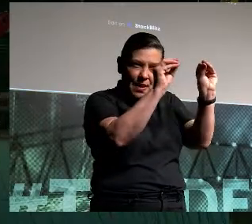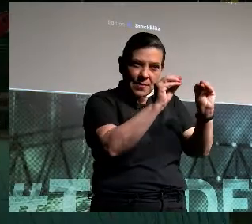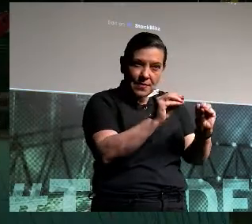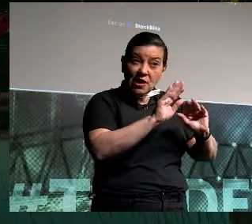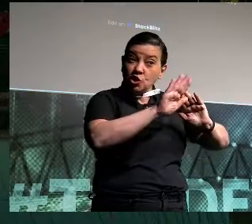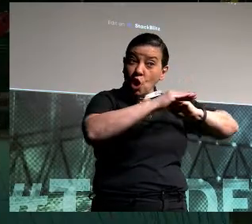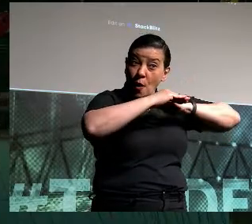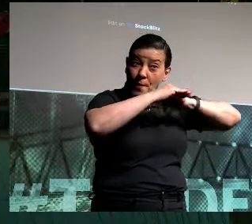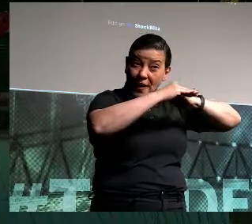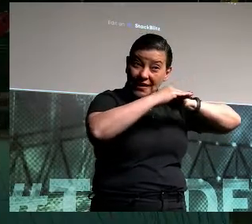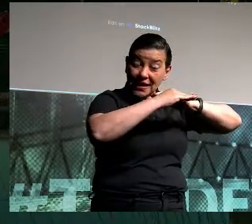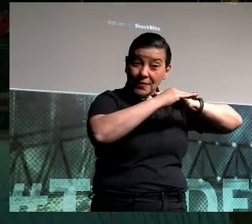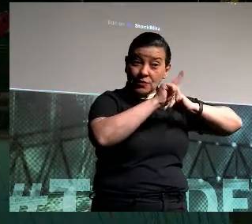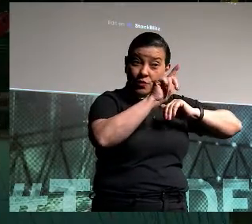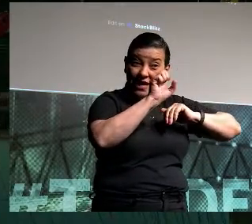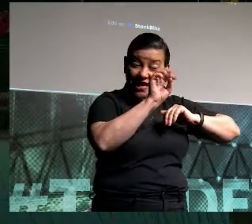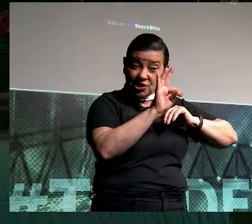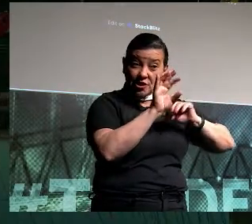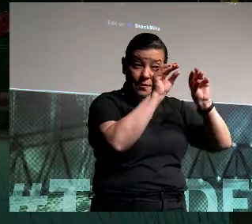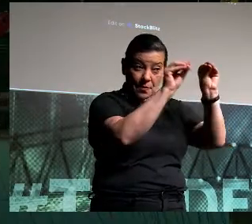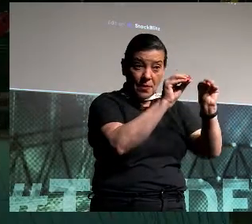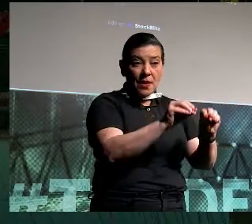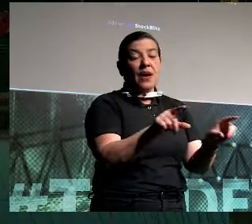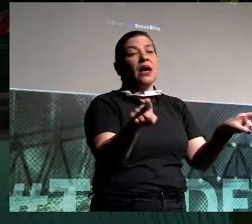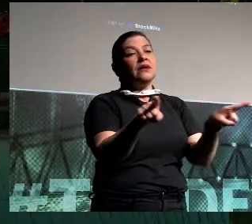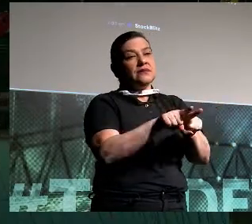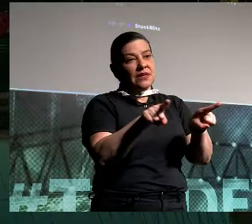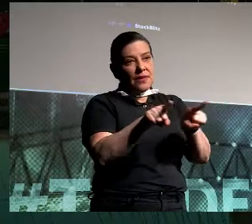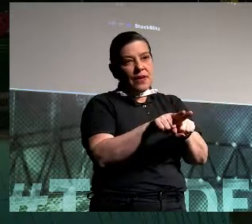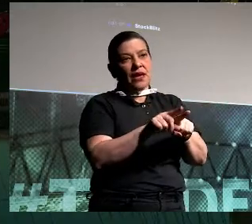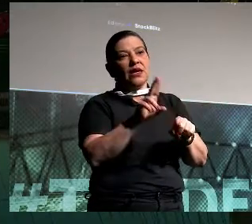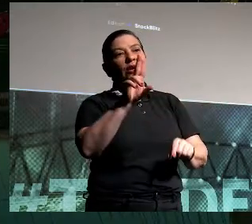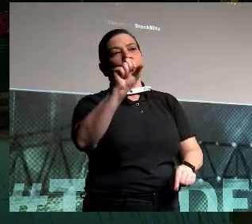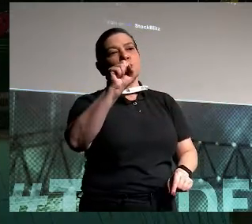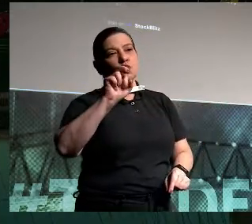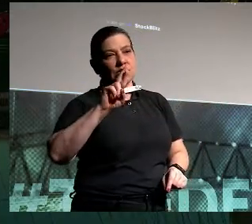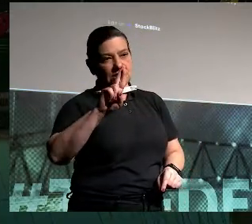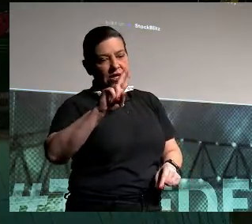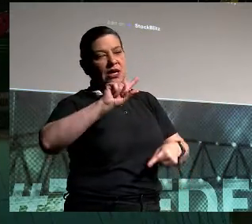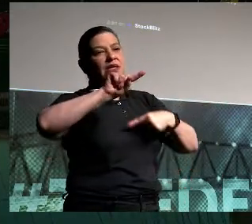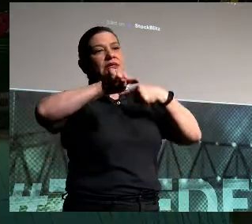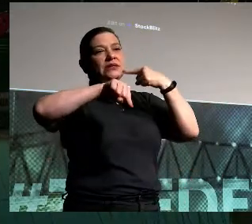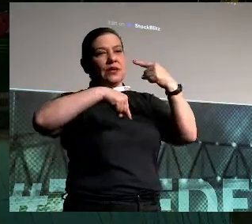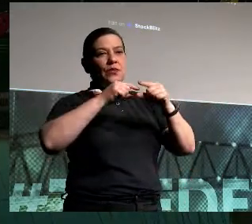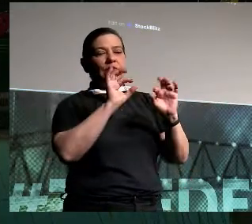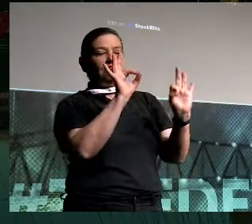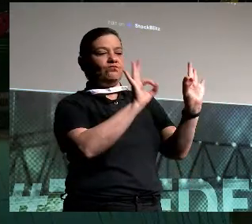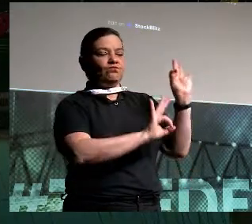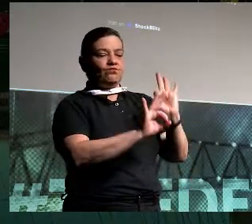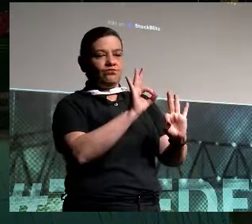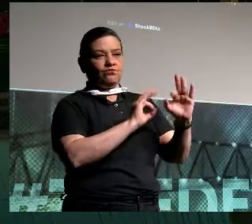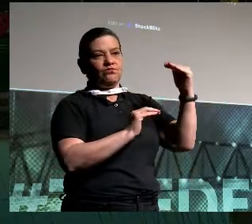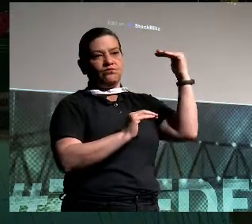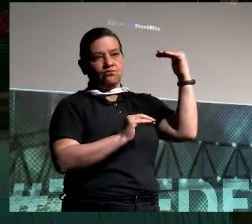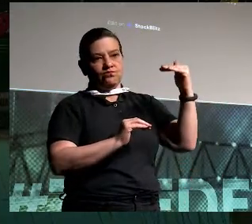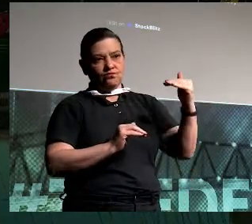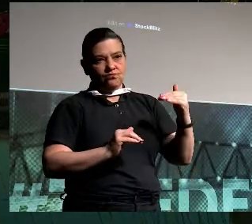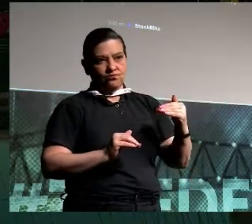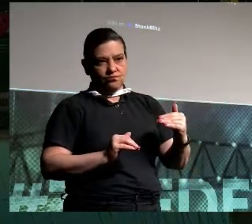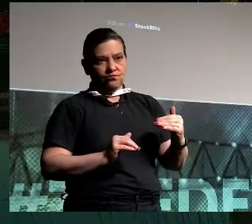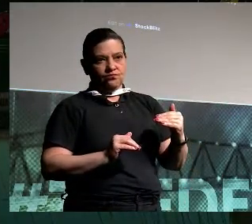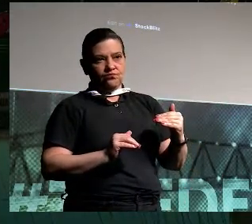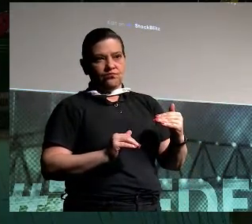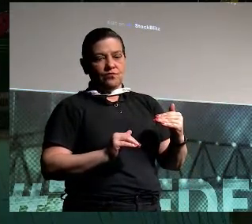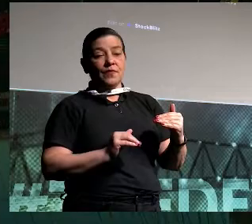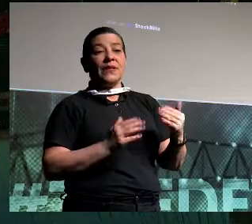aqui no get, eu também tenho o meu user aqui, depois de fazer um wrap dessa minha